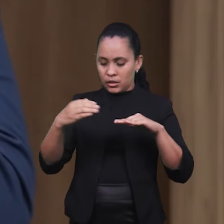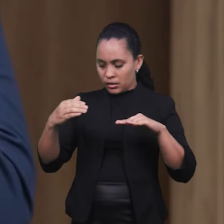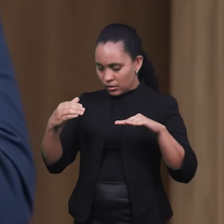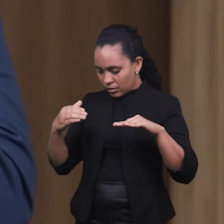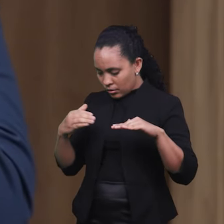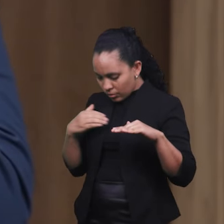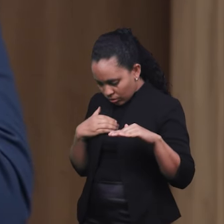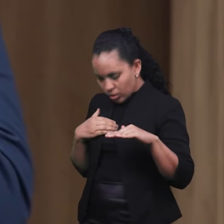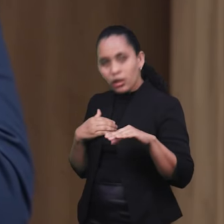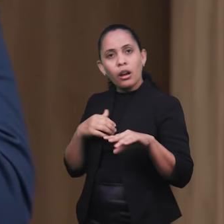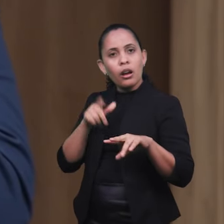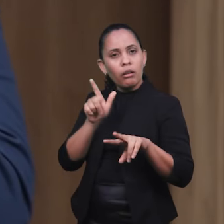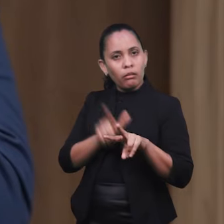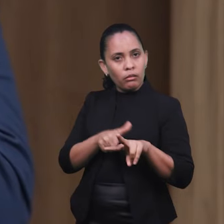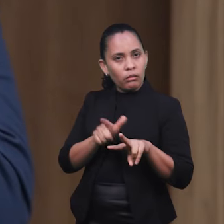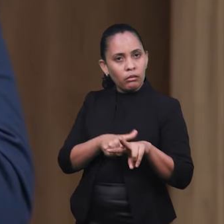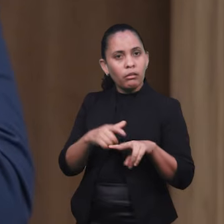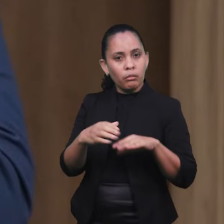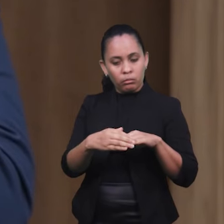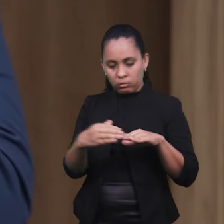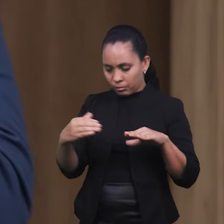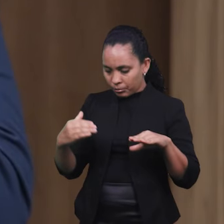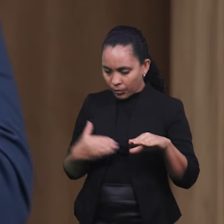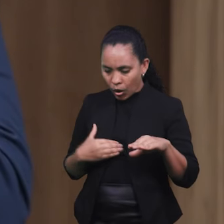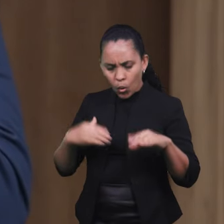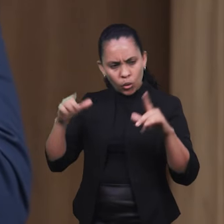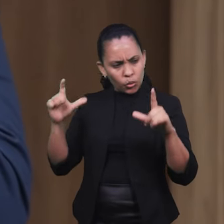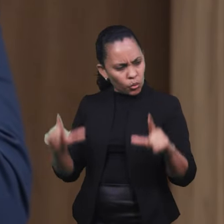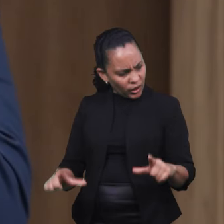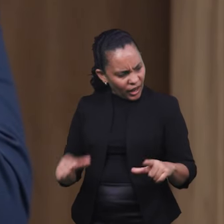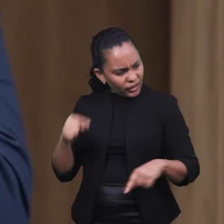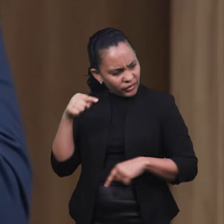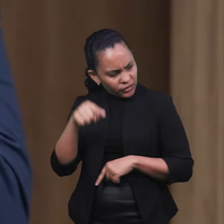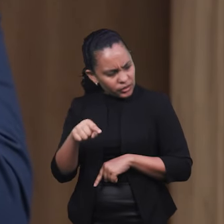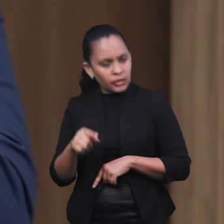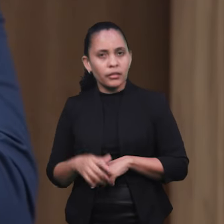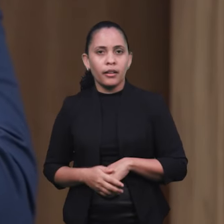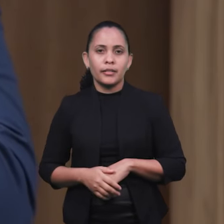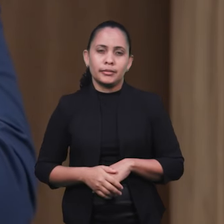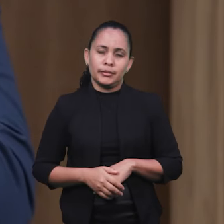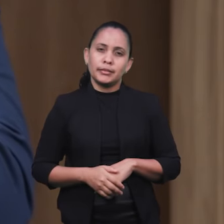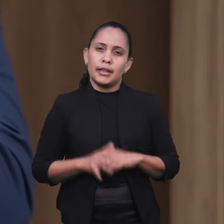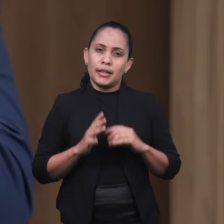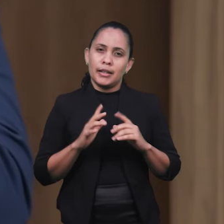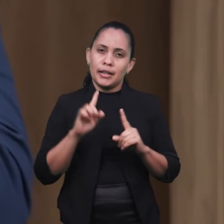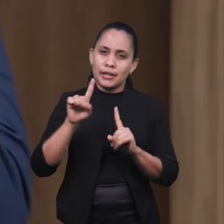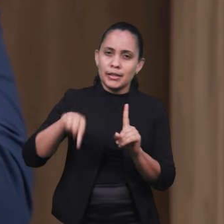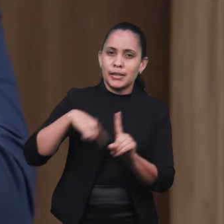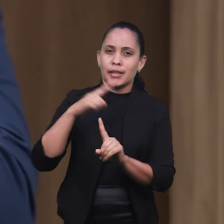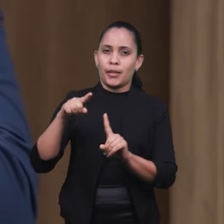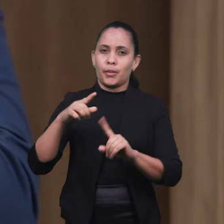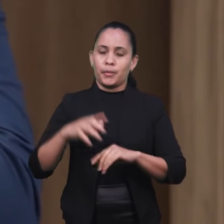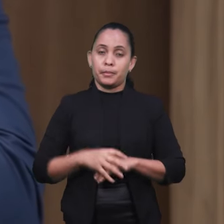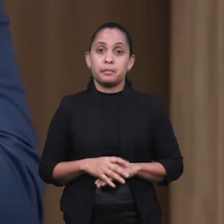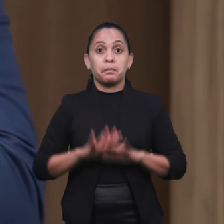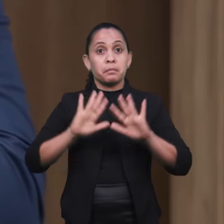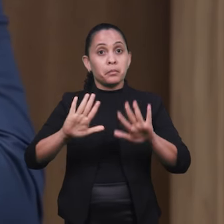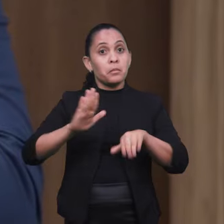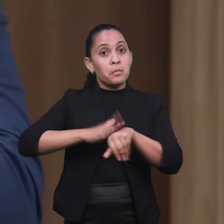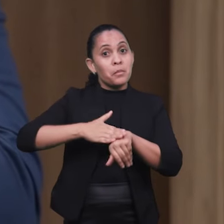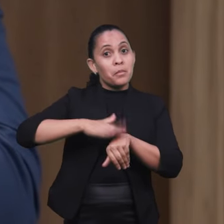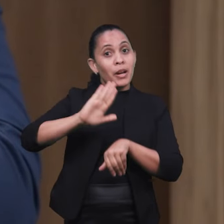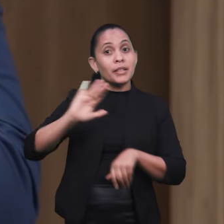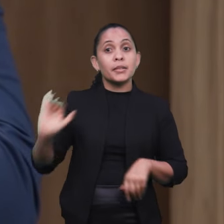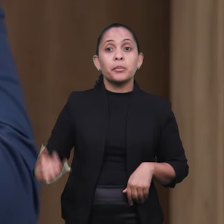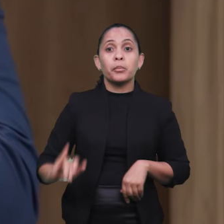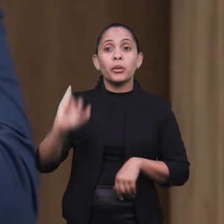sandália dos teus pés, né? Porque o ambiente que tu estás é terra santa. E mais